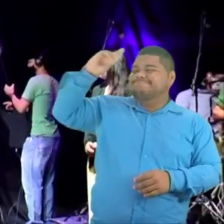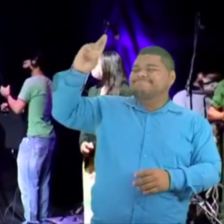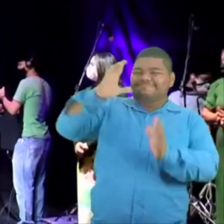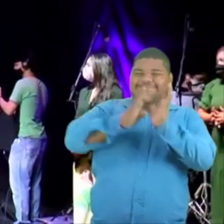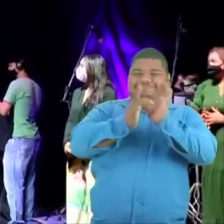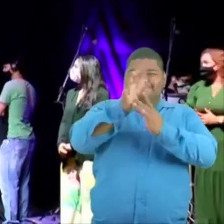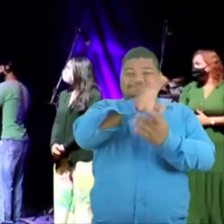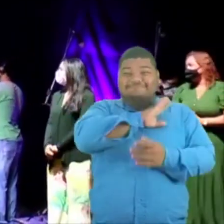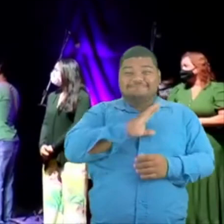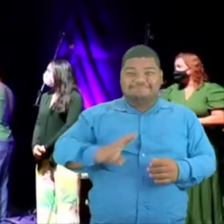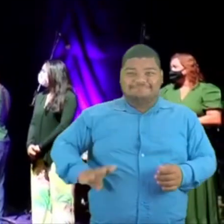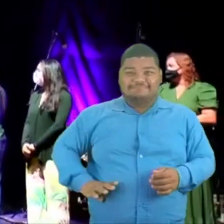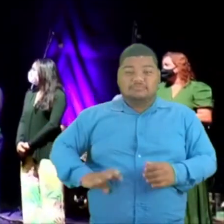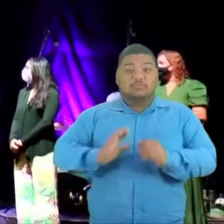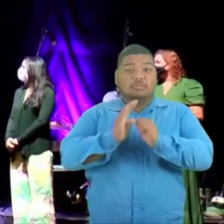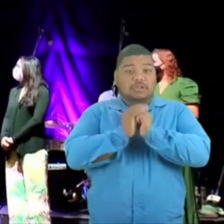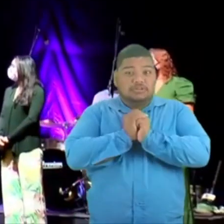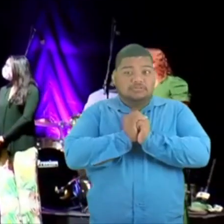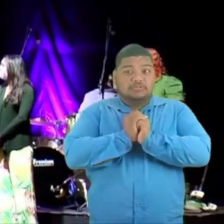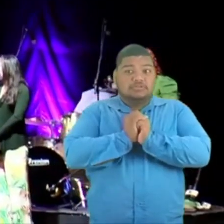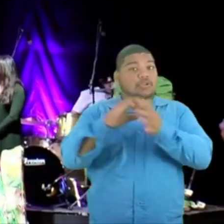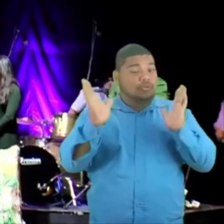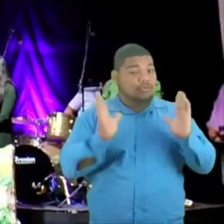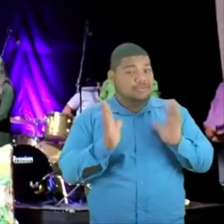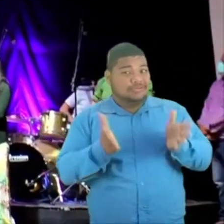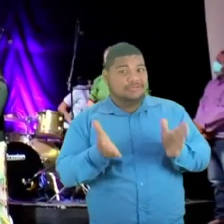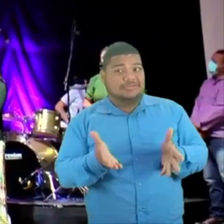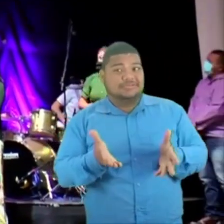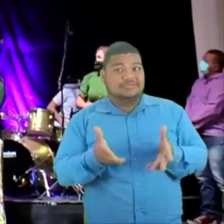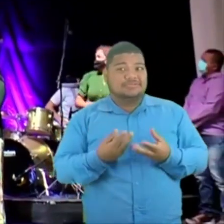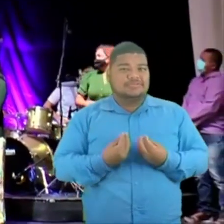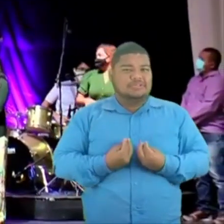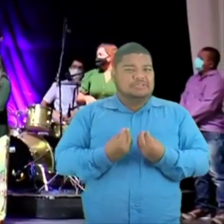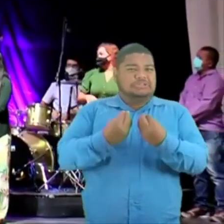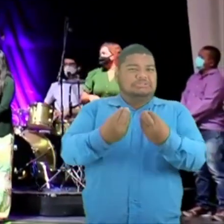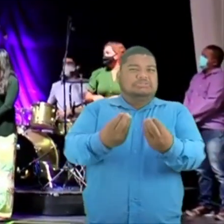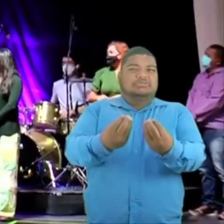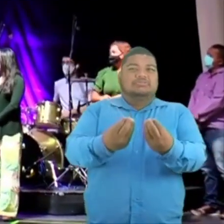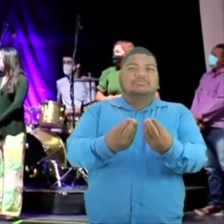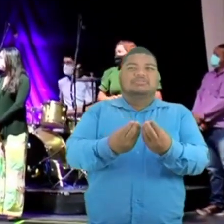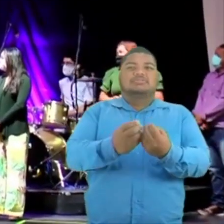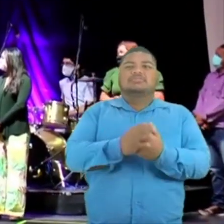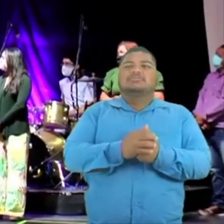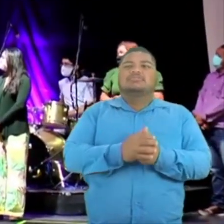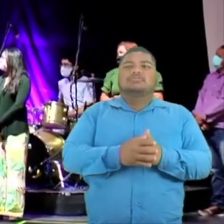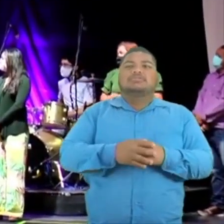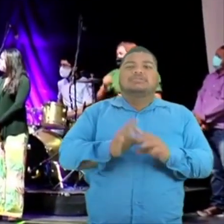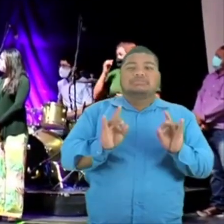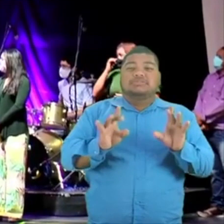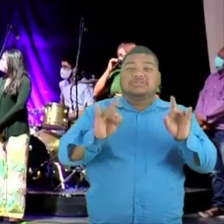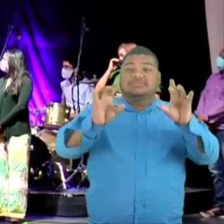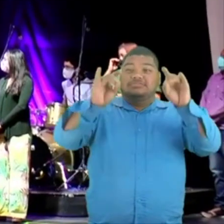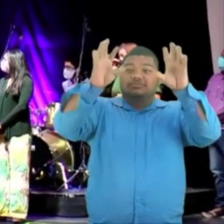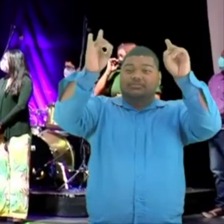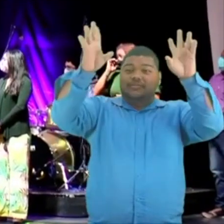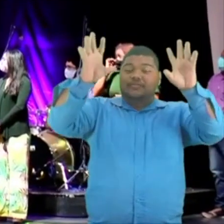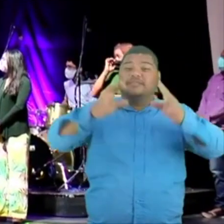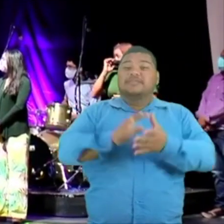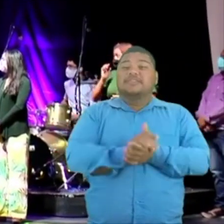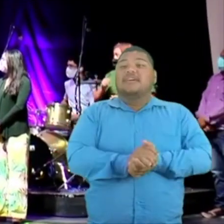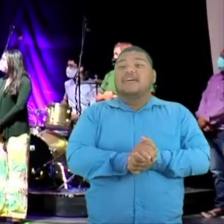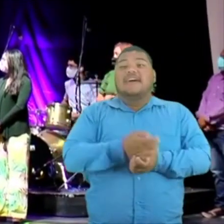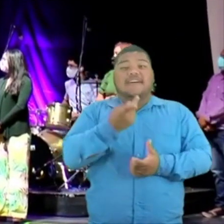Jesus. Amém? E hoje nós temos um pregador especial que Deus trouxe para falar aos